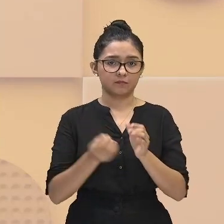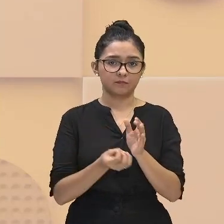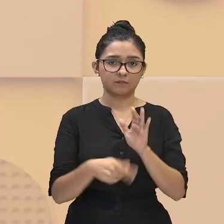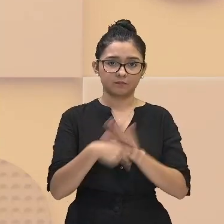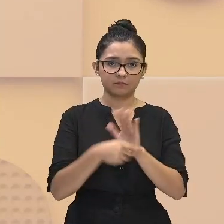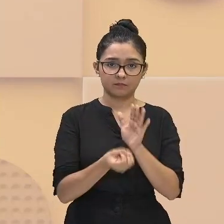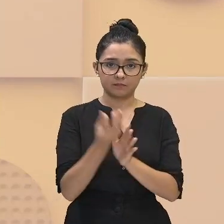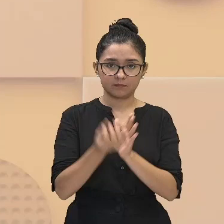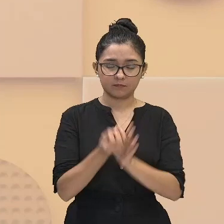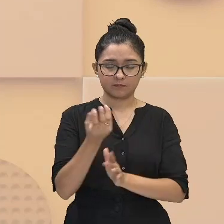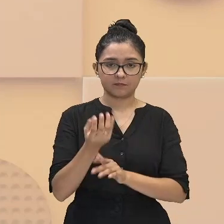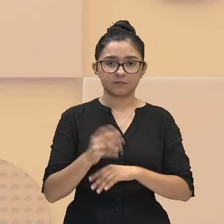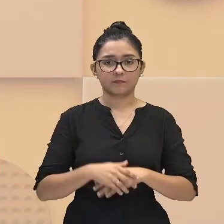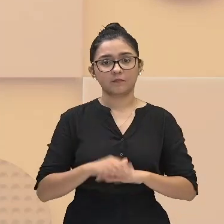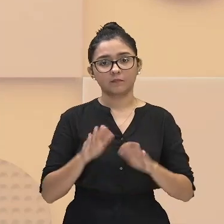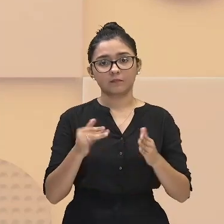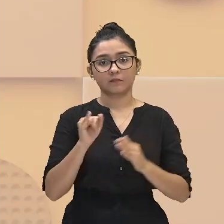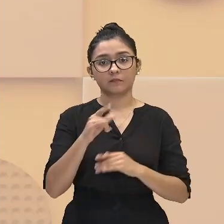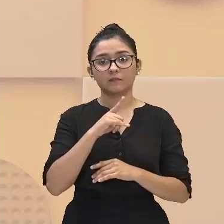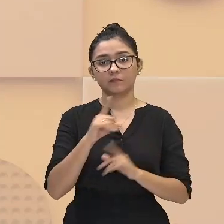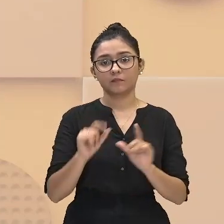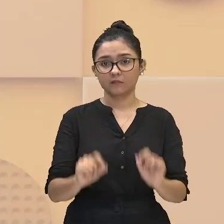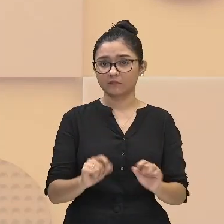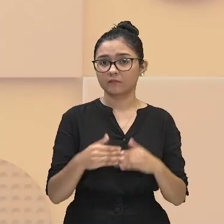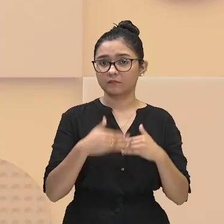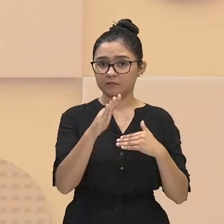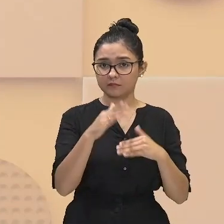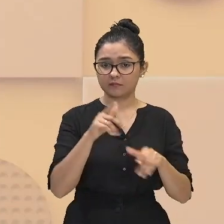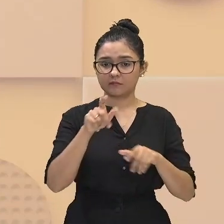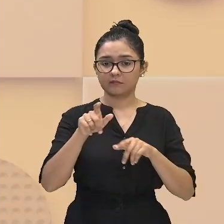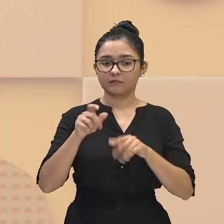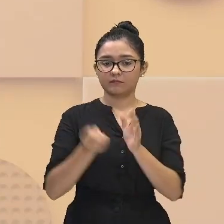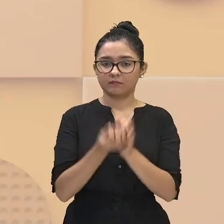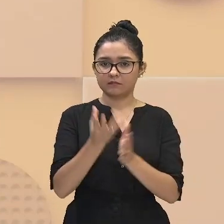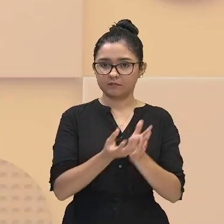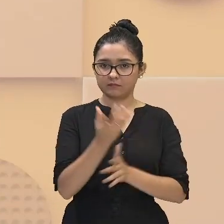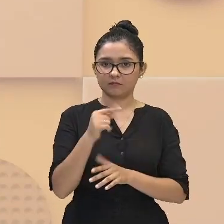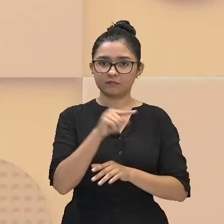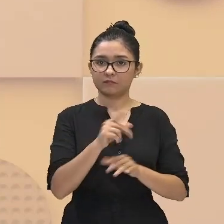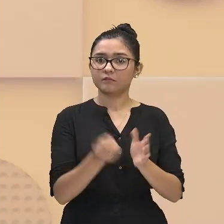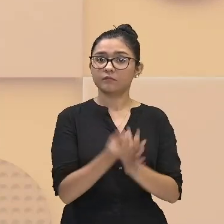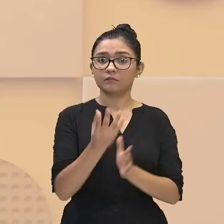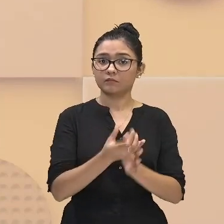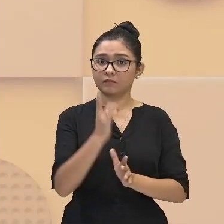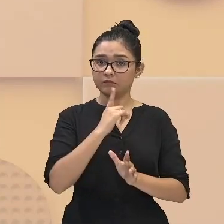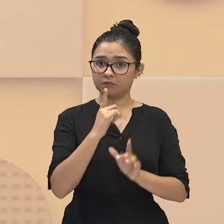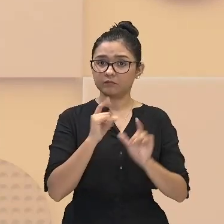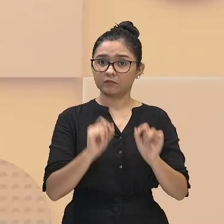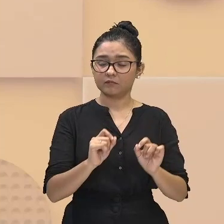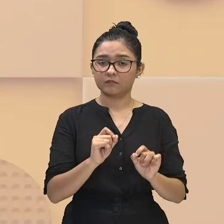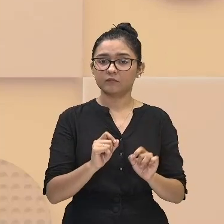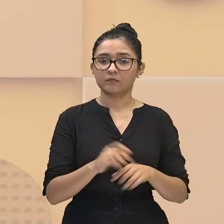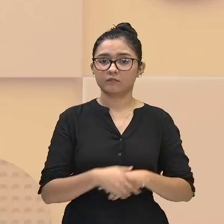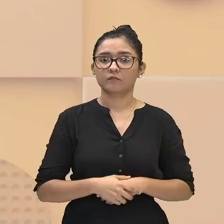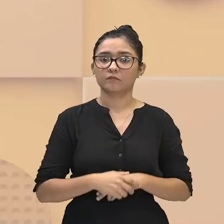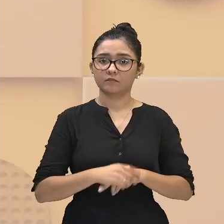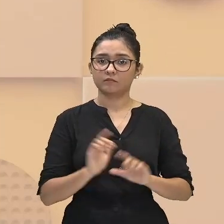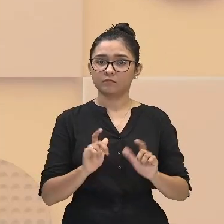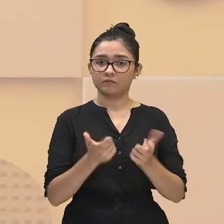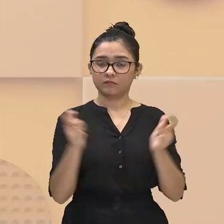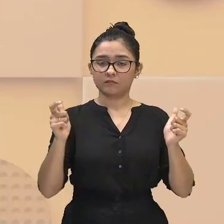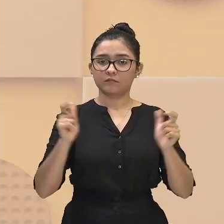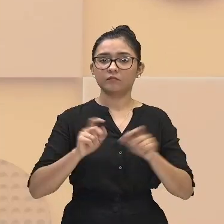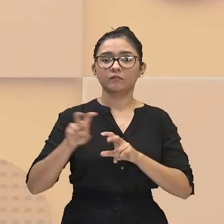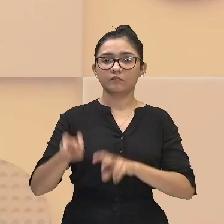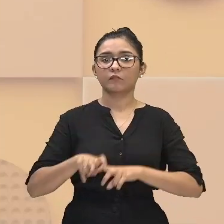produção. Então, se eu tenho mais produção, essa produção vai gerar um excedente agrícola. O que